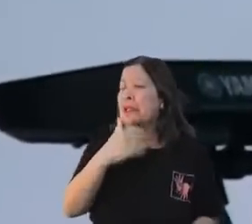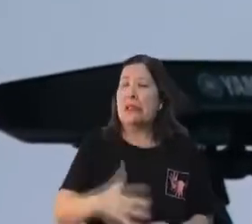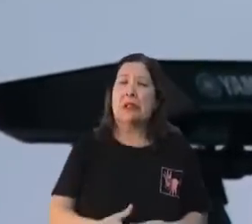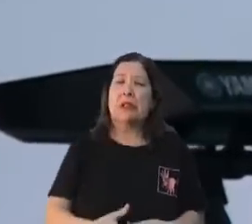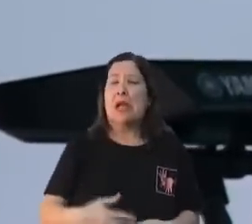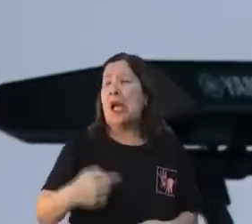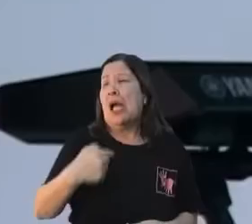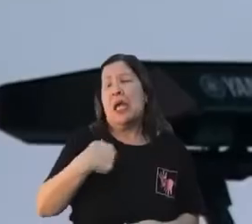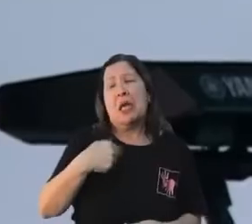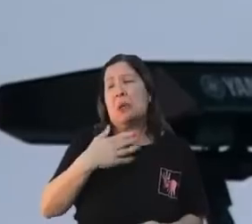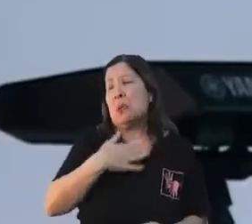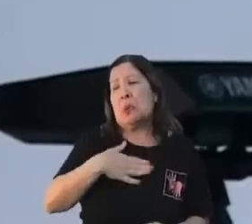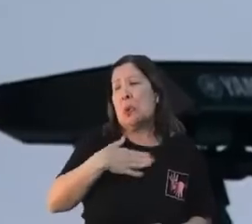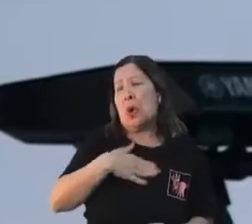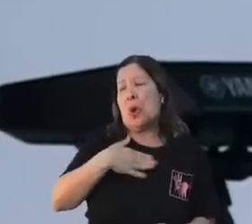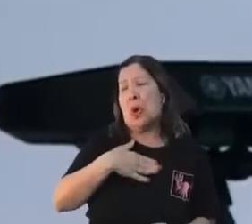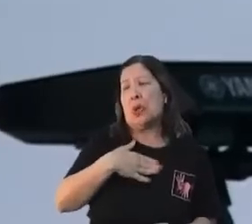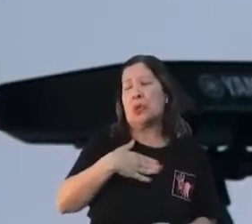nada.